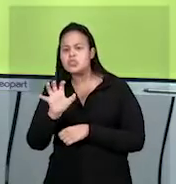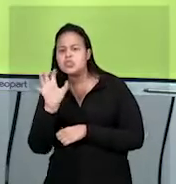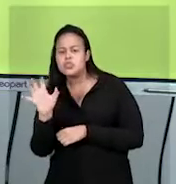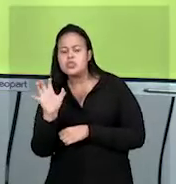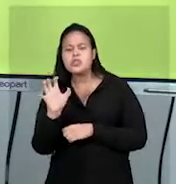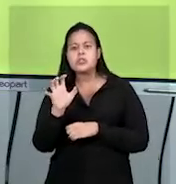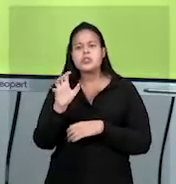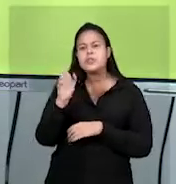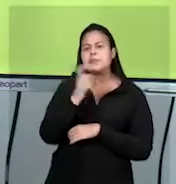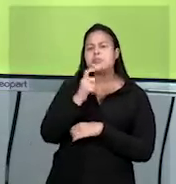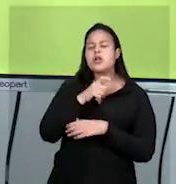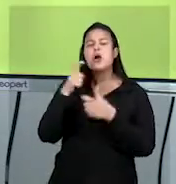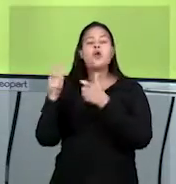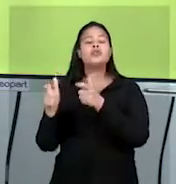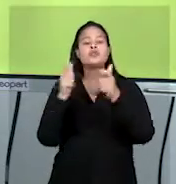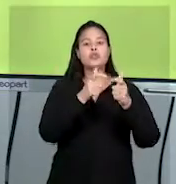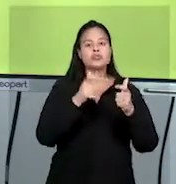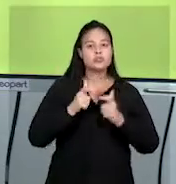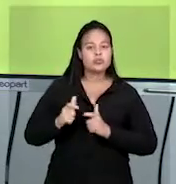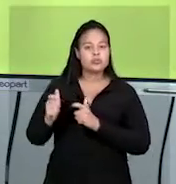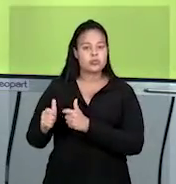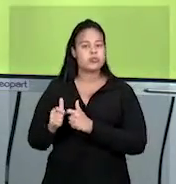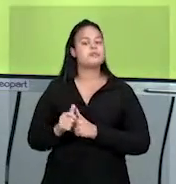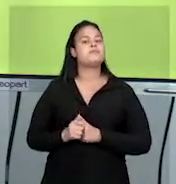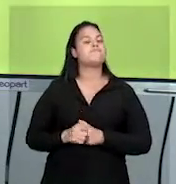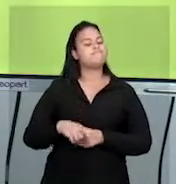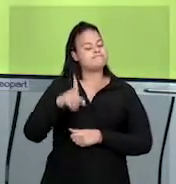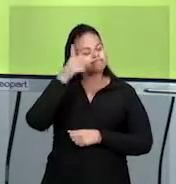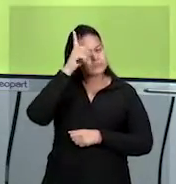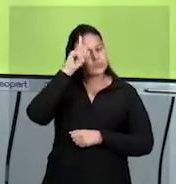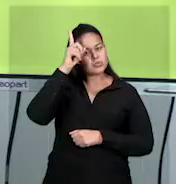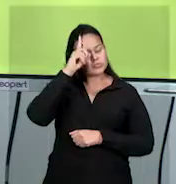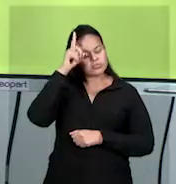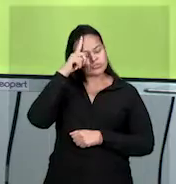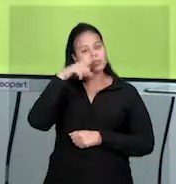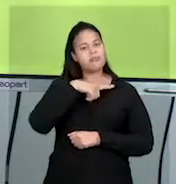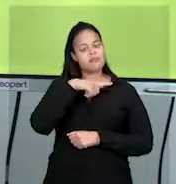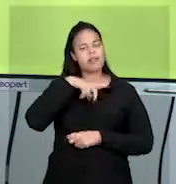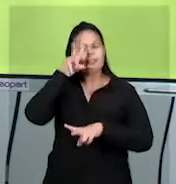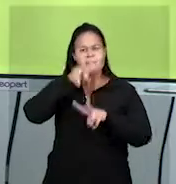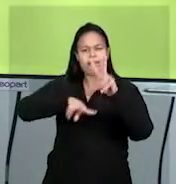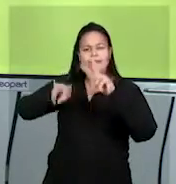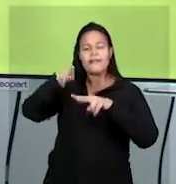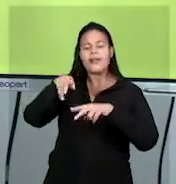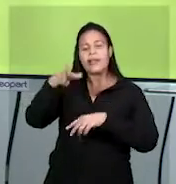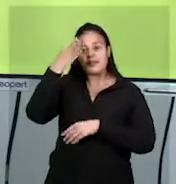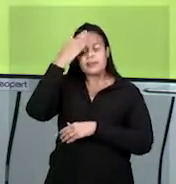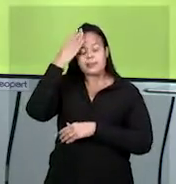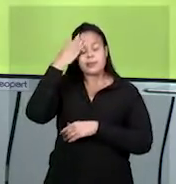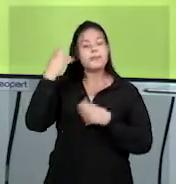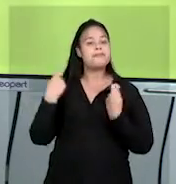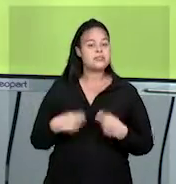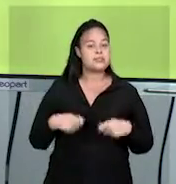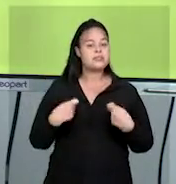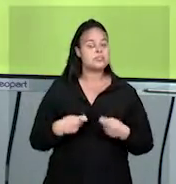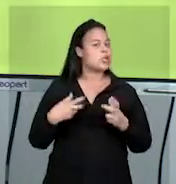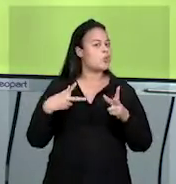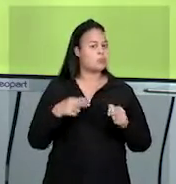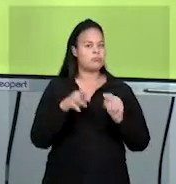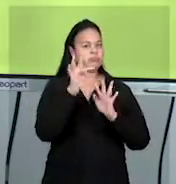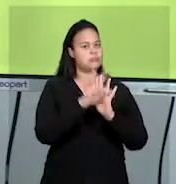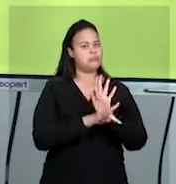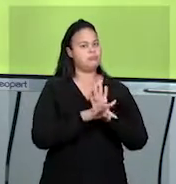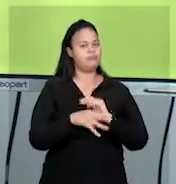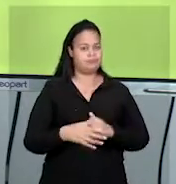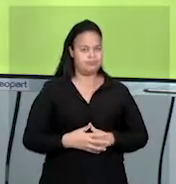mapas eles são presentes no nosso cotidiano o tempo inteiro. E lê-los é importante, é tão importante quanto a gente saber ler um texto. Bom, então, para